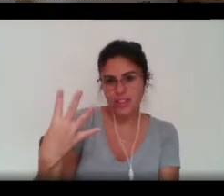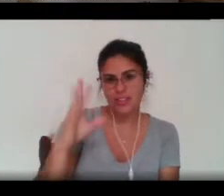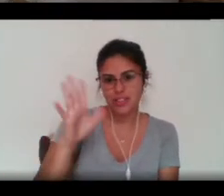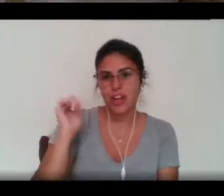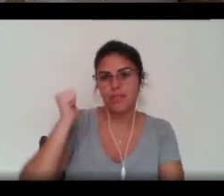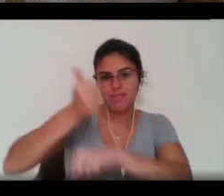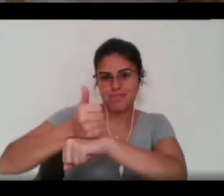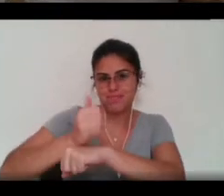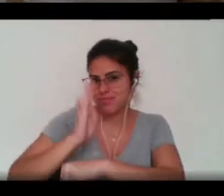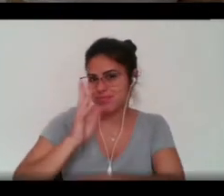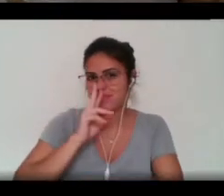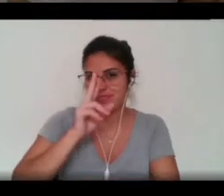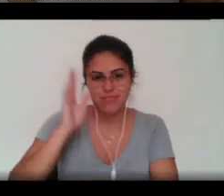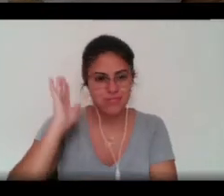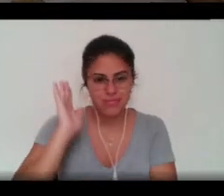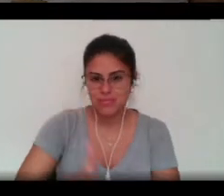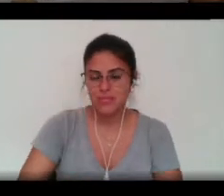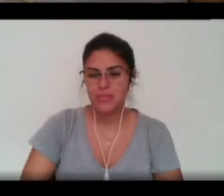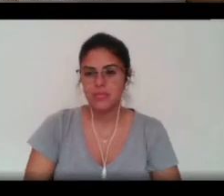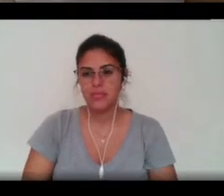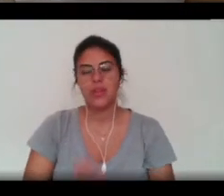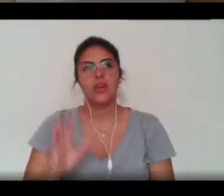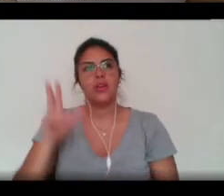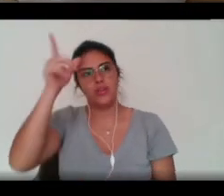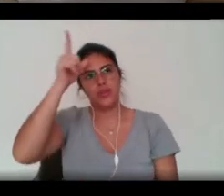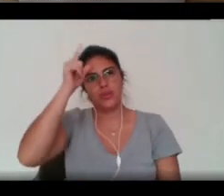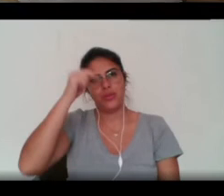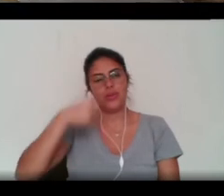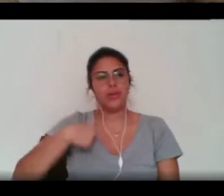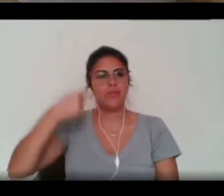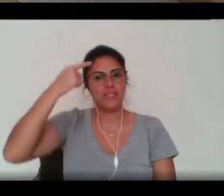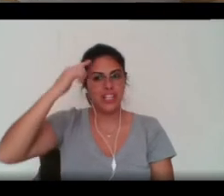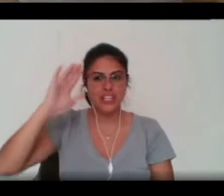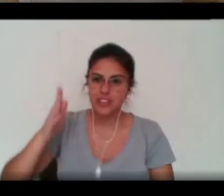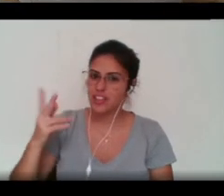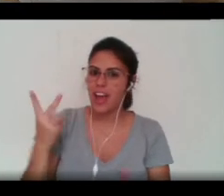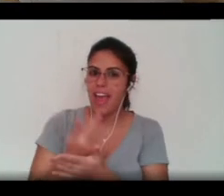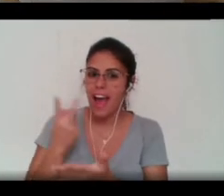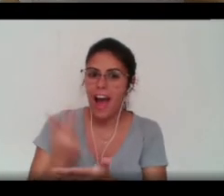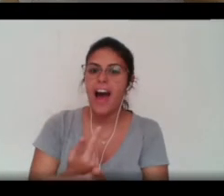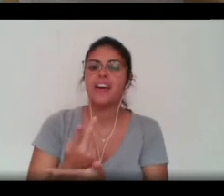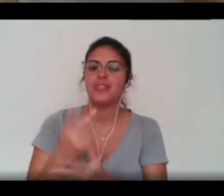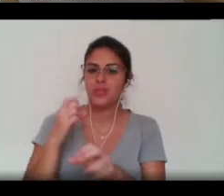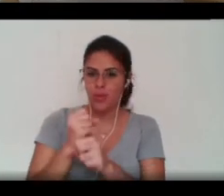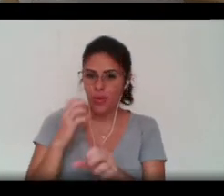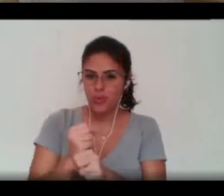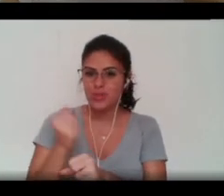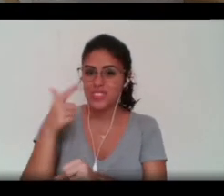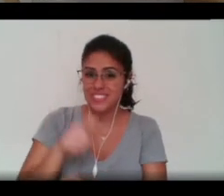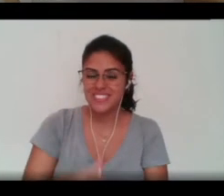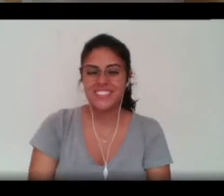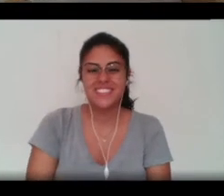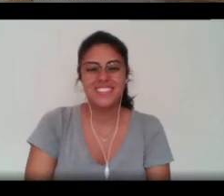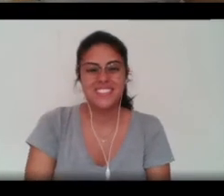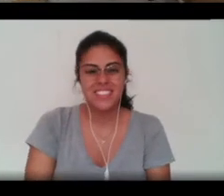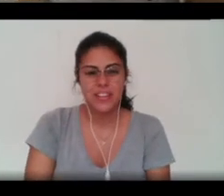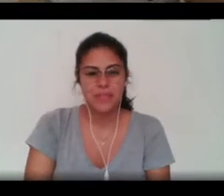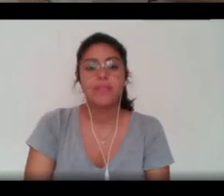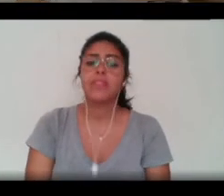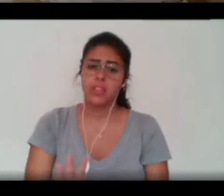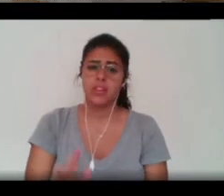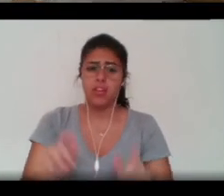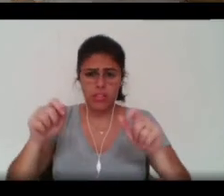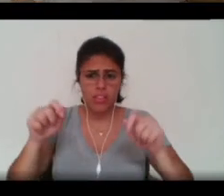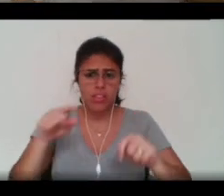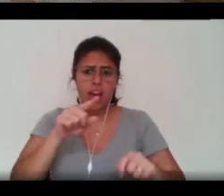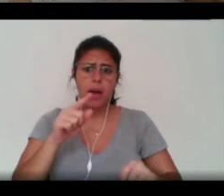tinha errado a conta, que sempre acontece. Entendeu? Então, olha só, eu consigo resolver o problema do mesmo jeito, mas para